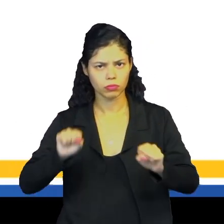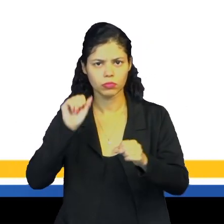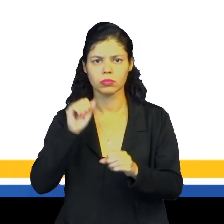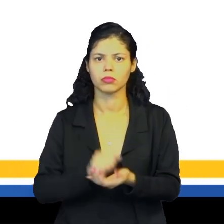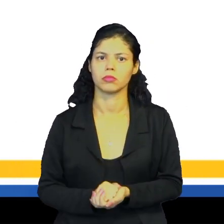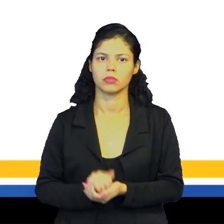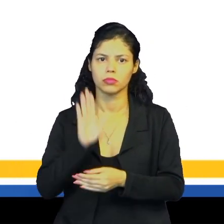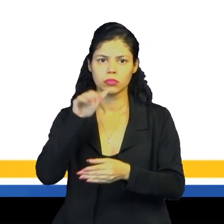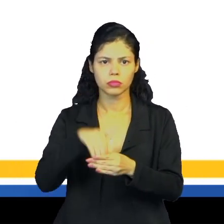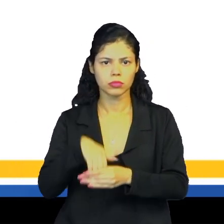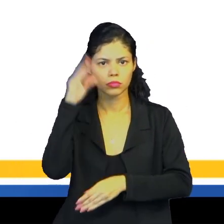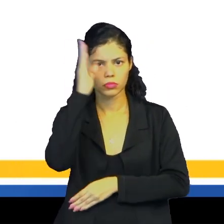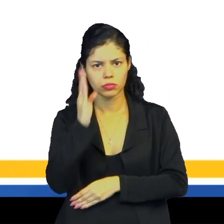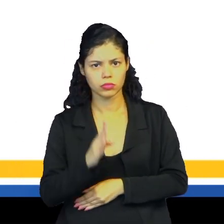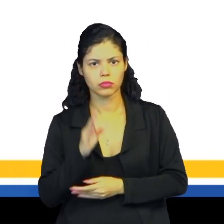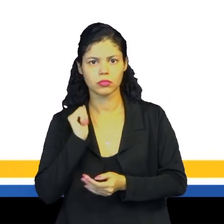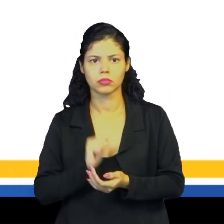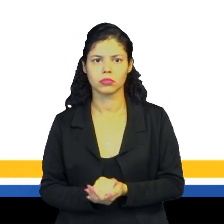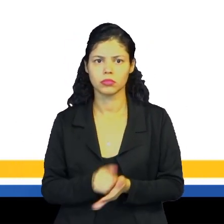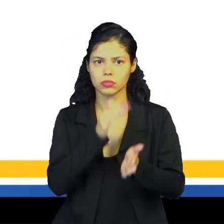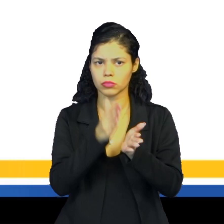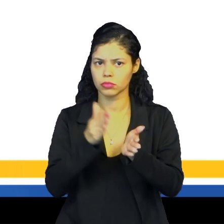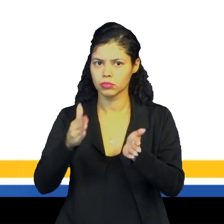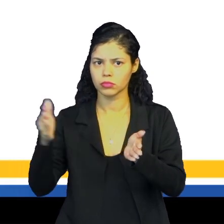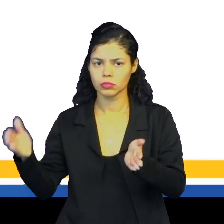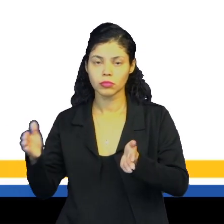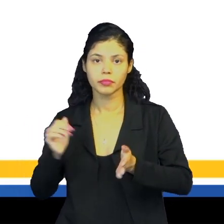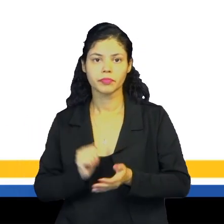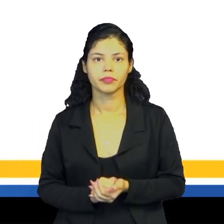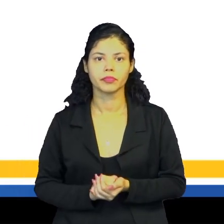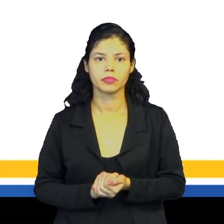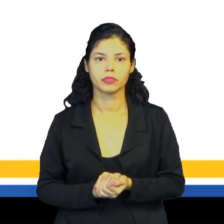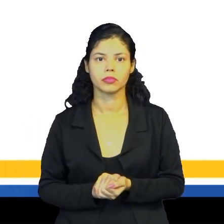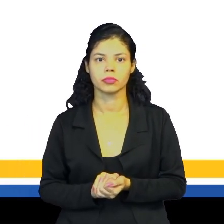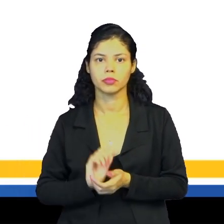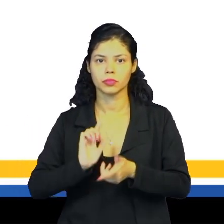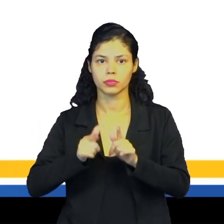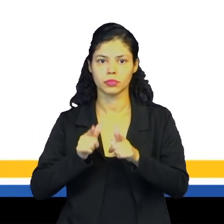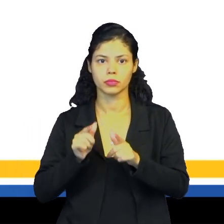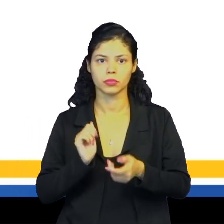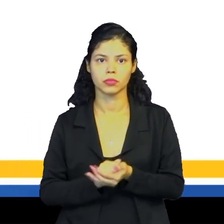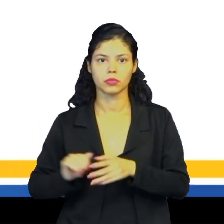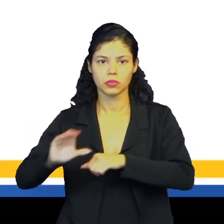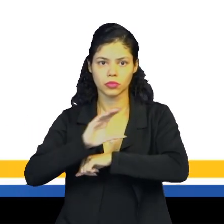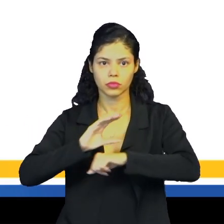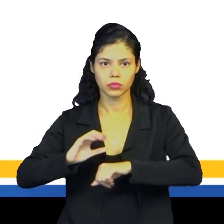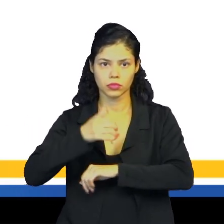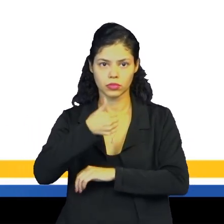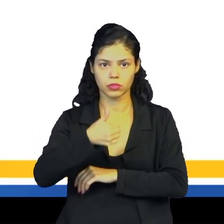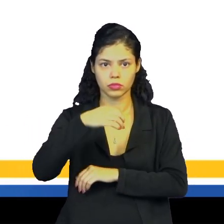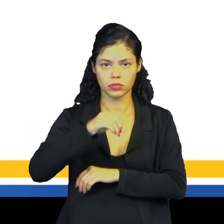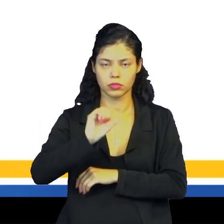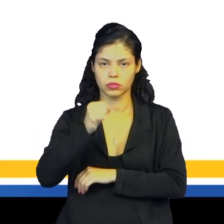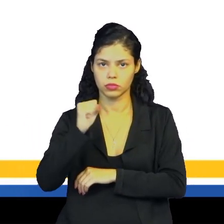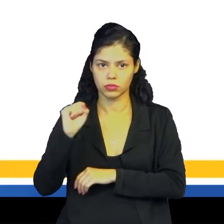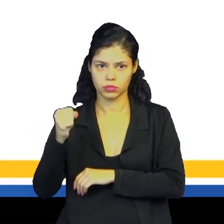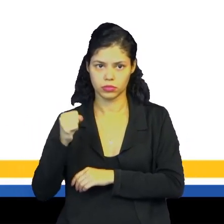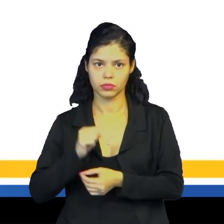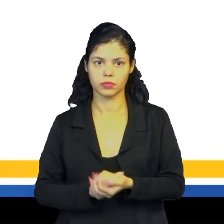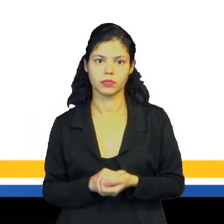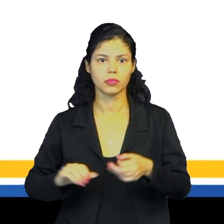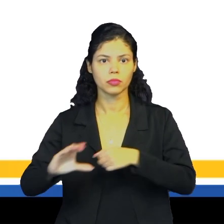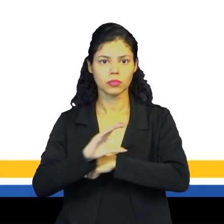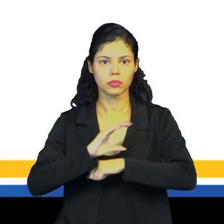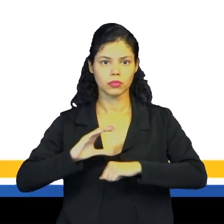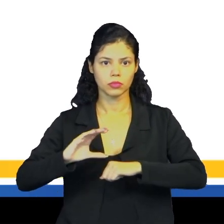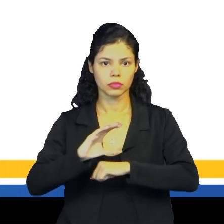Atualmente, o sistema eleitoral brasileiro segue as determinações da letra A, Constituição de